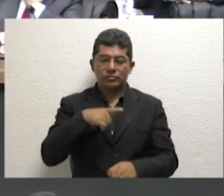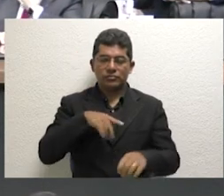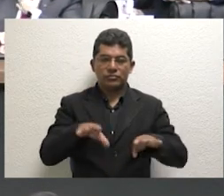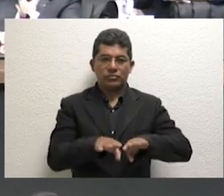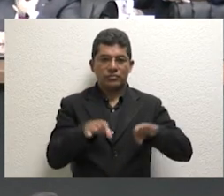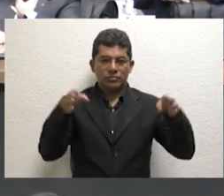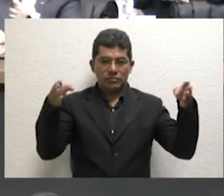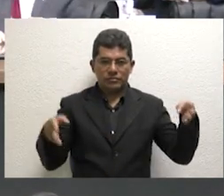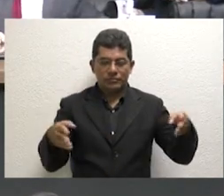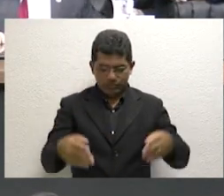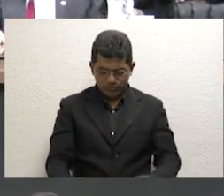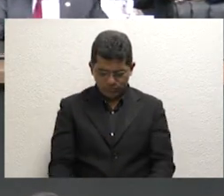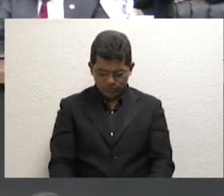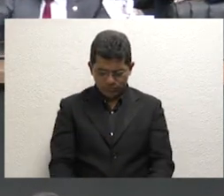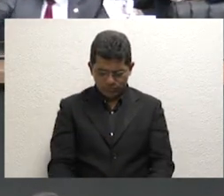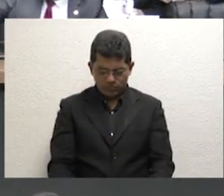mesa